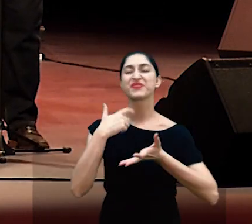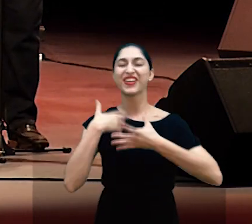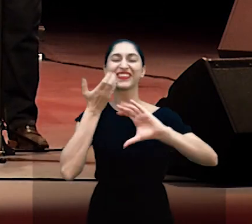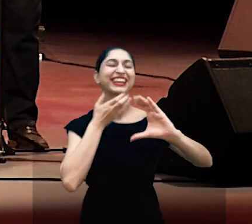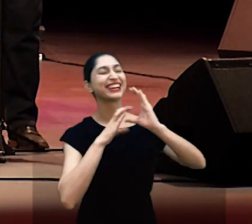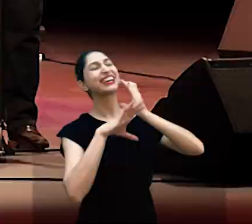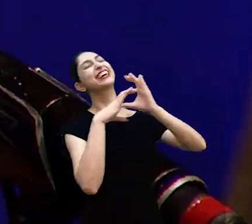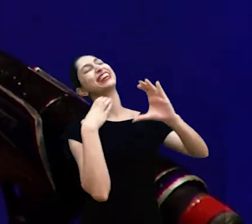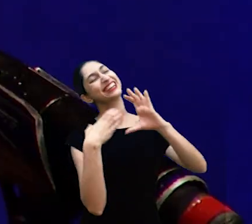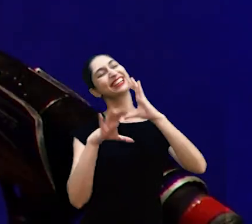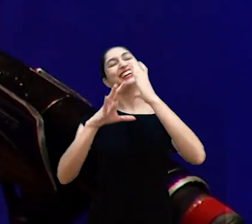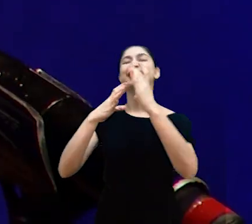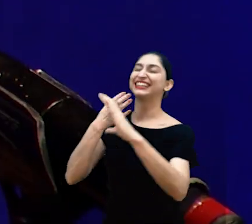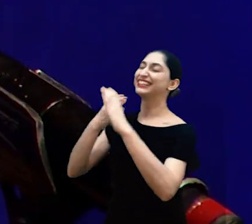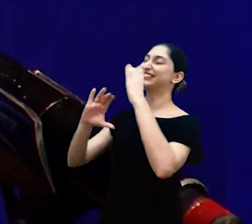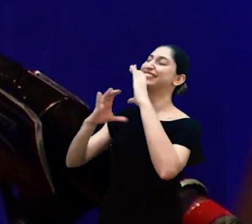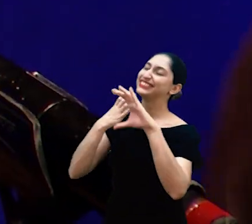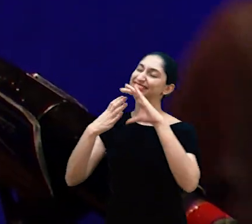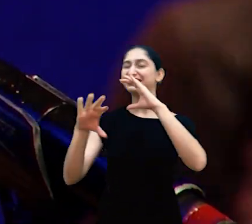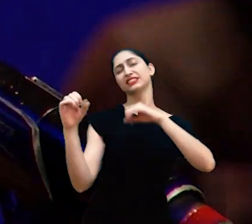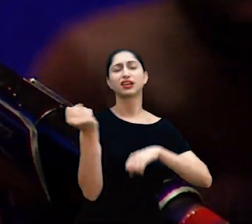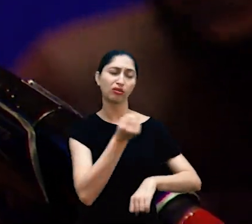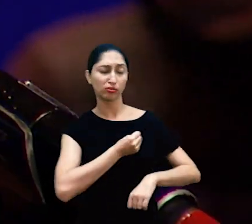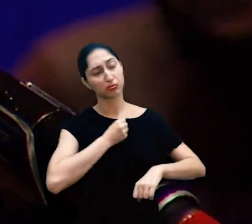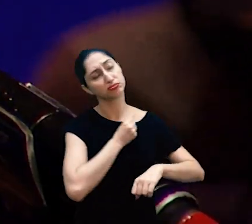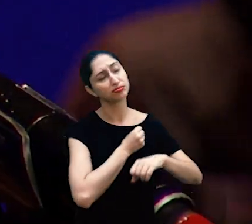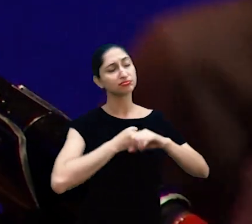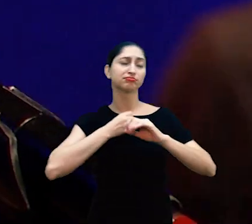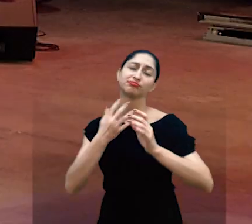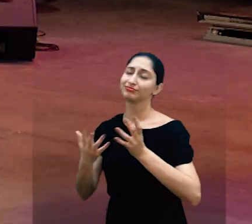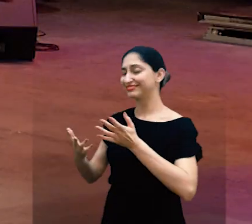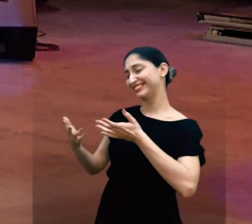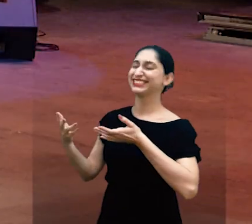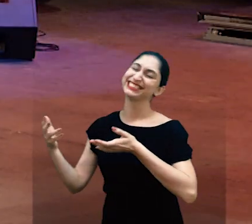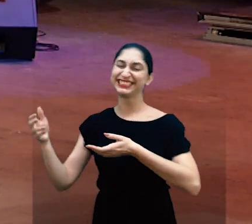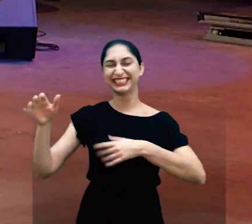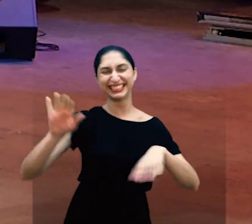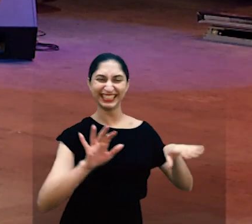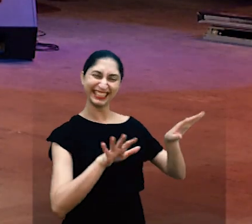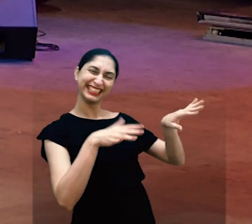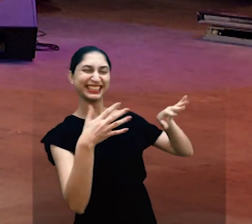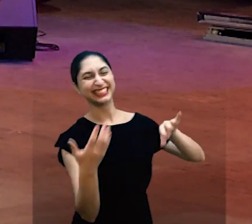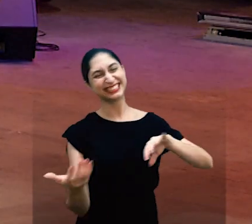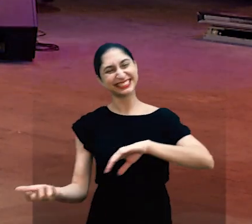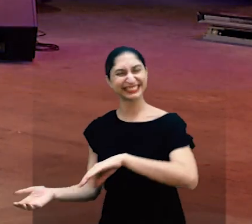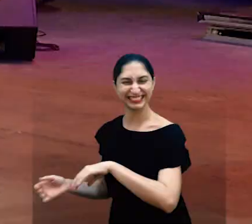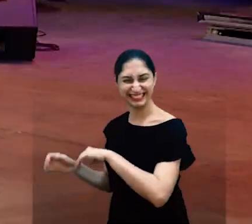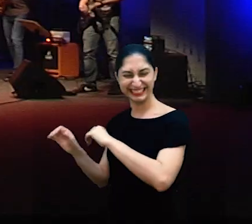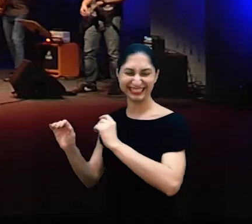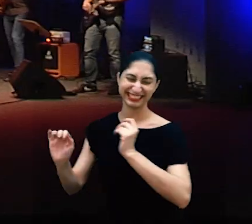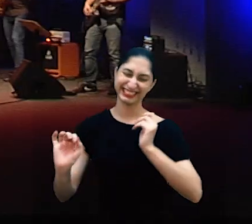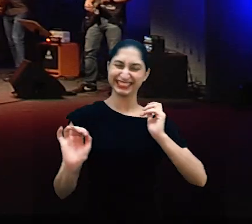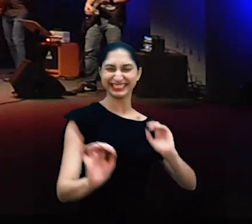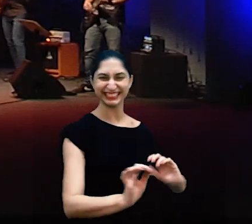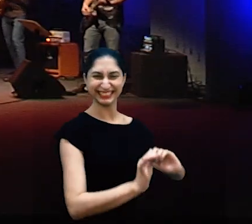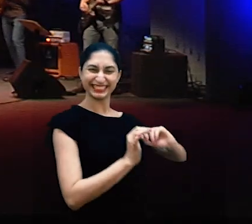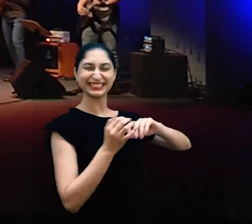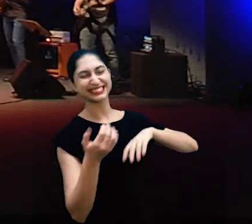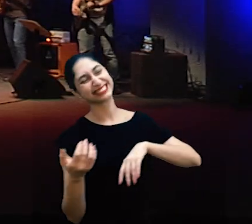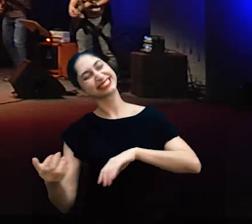Saudade, meu remédio é cantar. Vai, ala, ala, ala, ala,